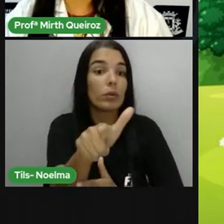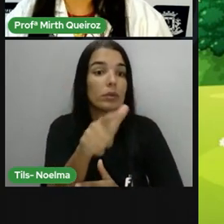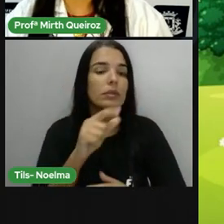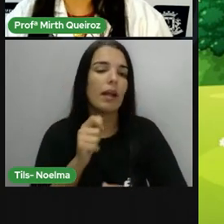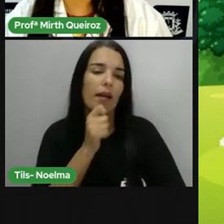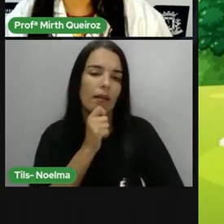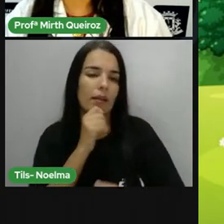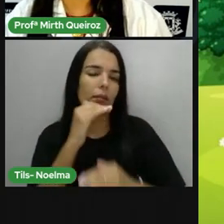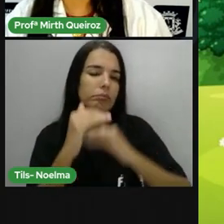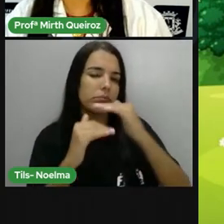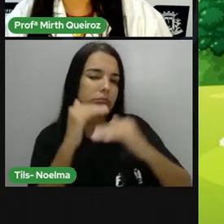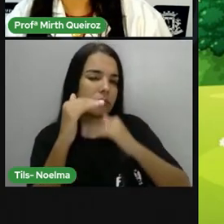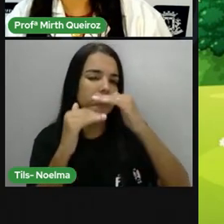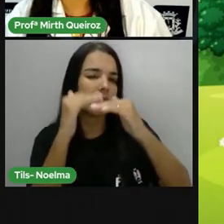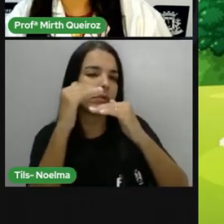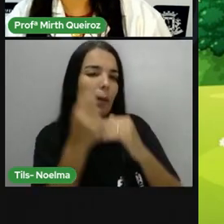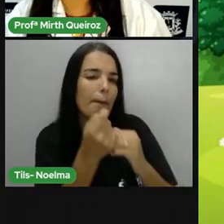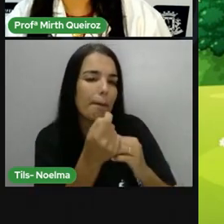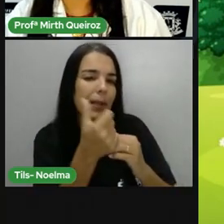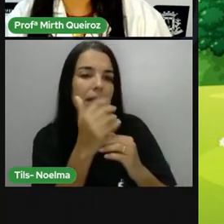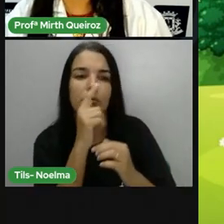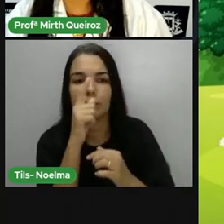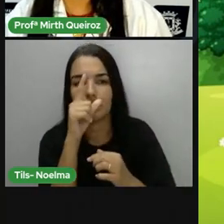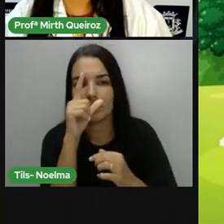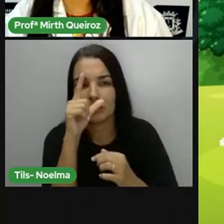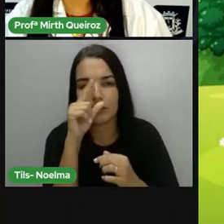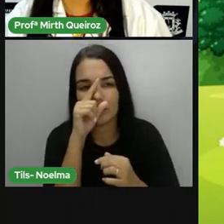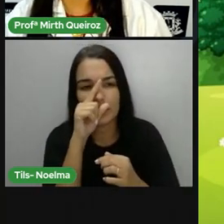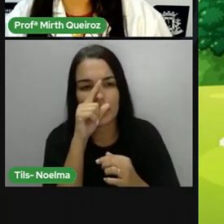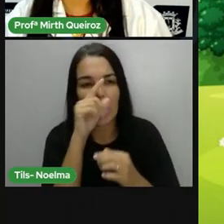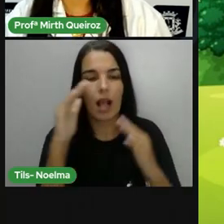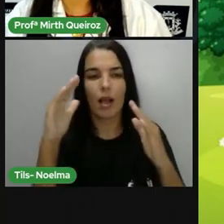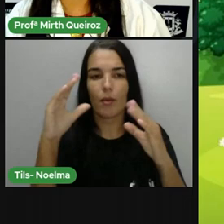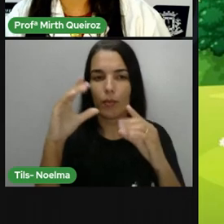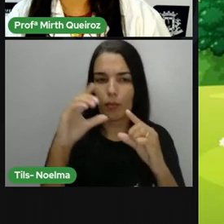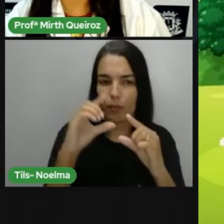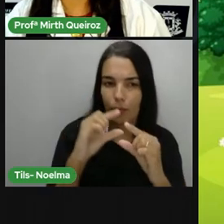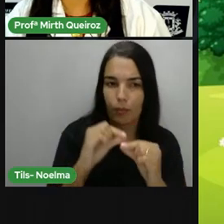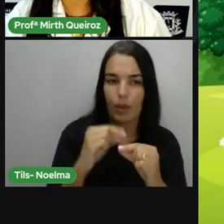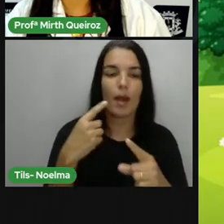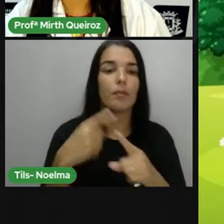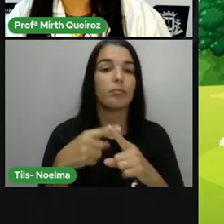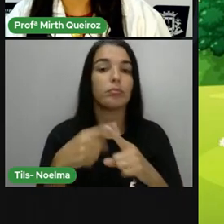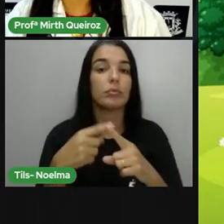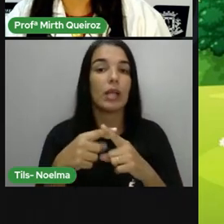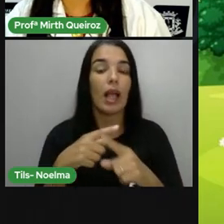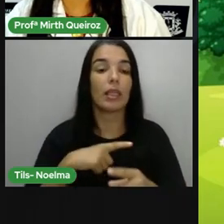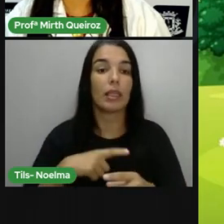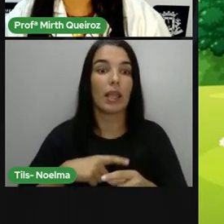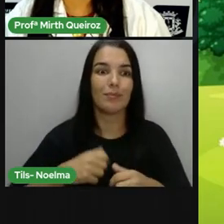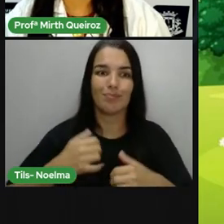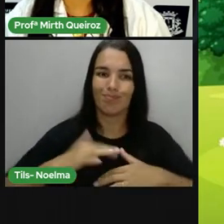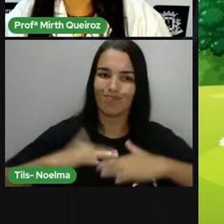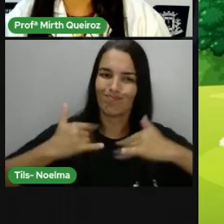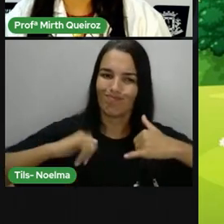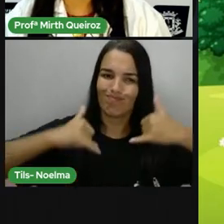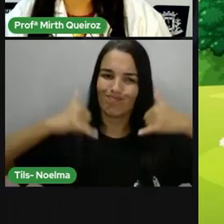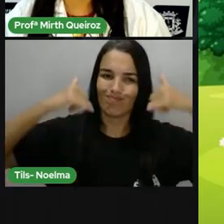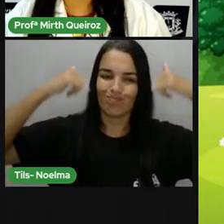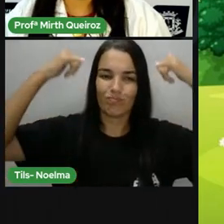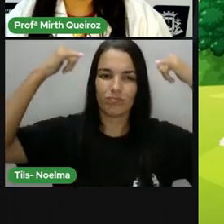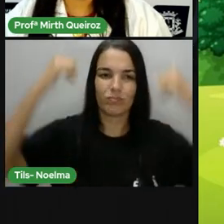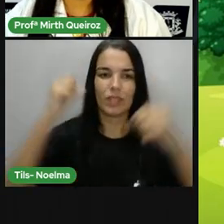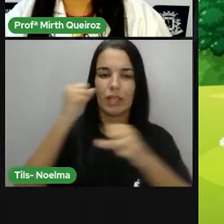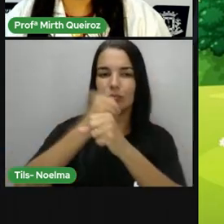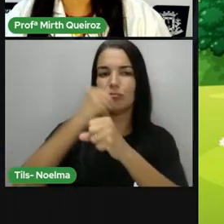de extinção, né? Estão semi-extintas aí devido a esse crescimento desordenado e exploração irresponsável aí